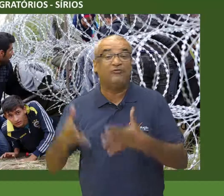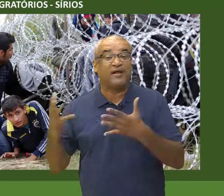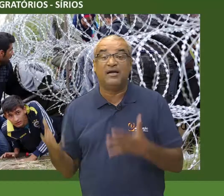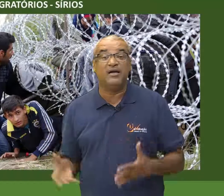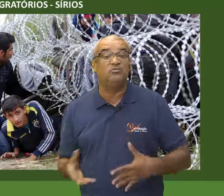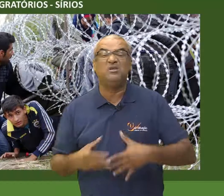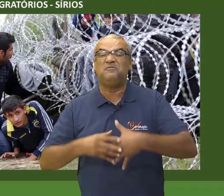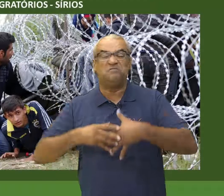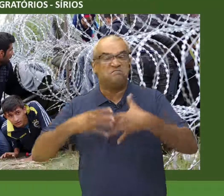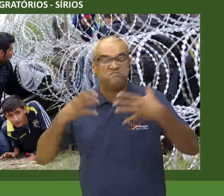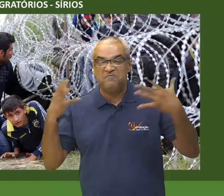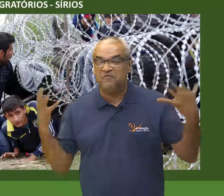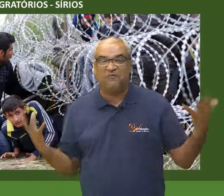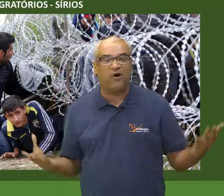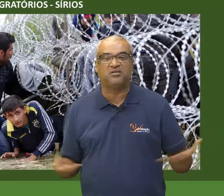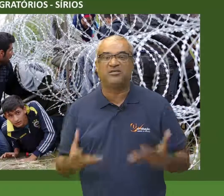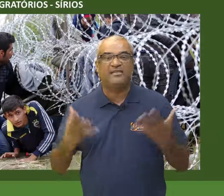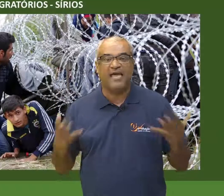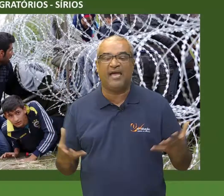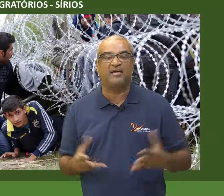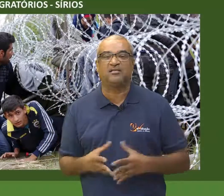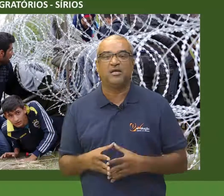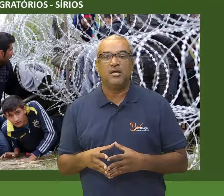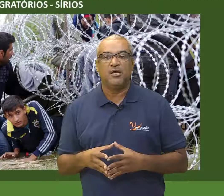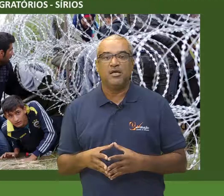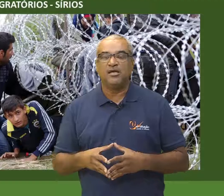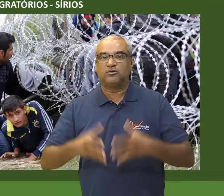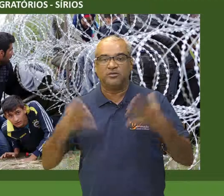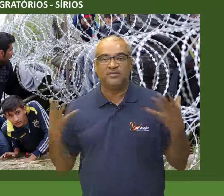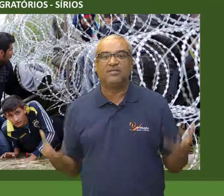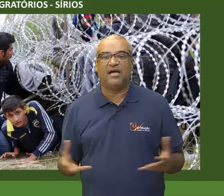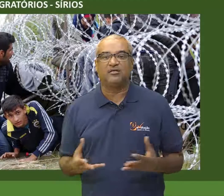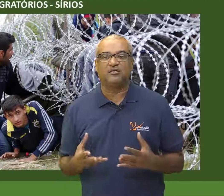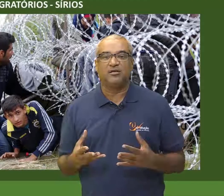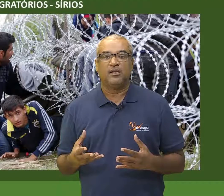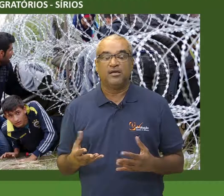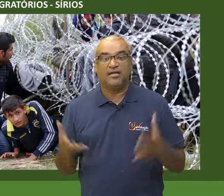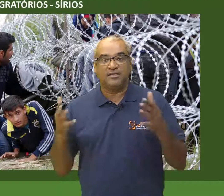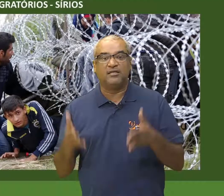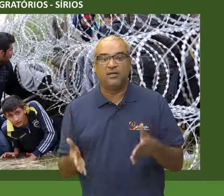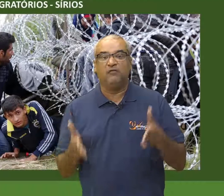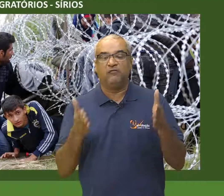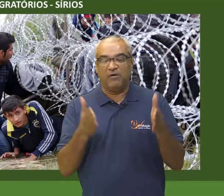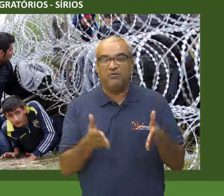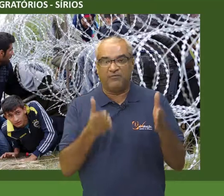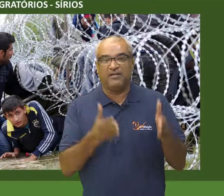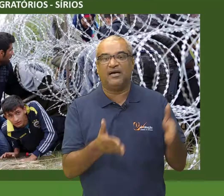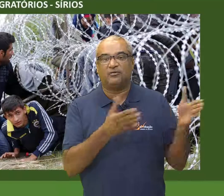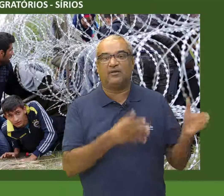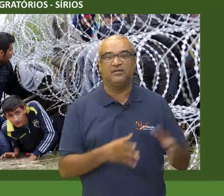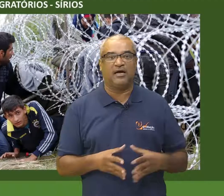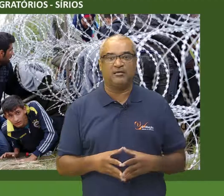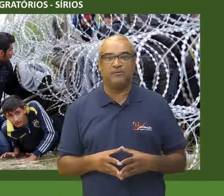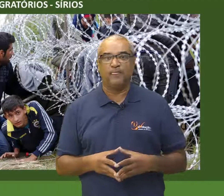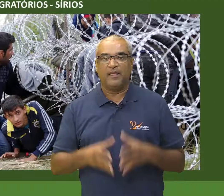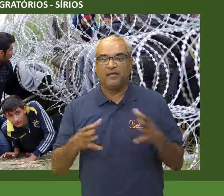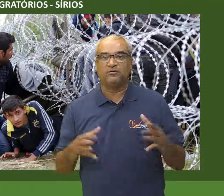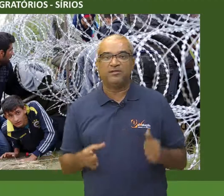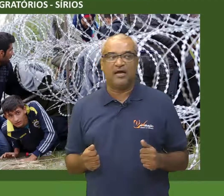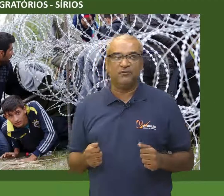acabaram naufragando em fortes guerras, em atrocidades que até então vamos ver na